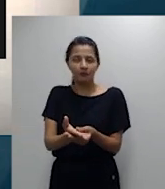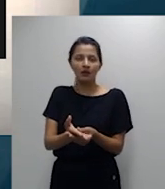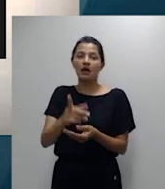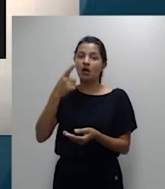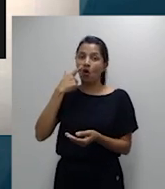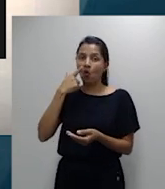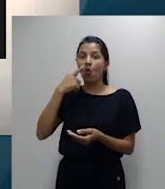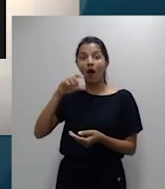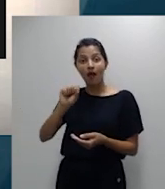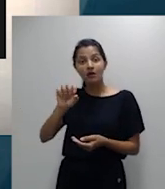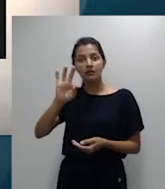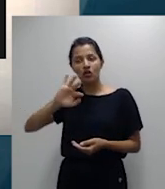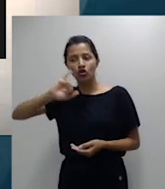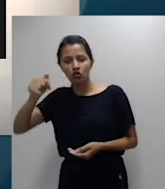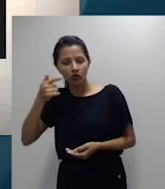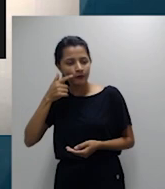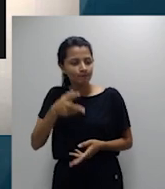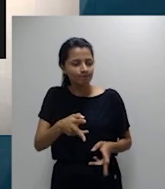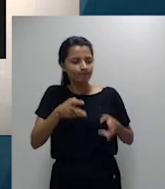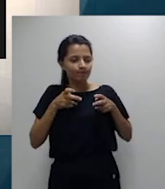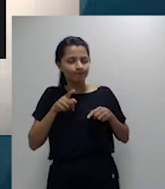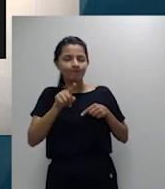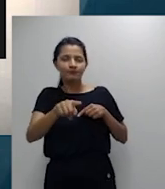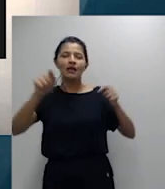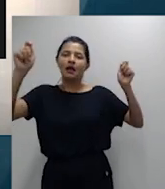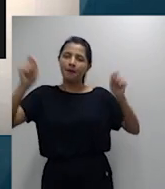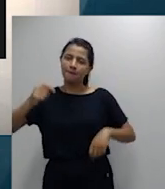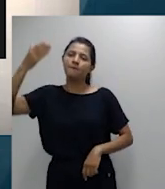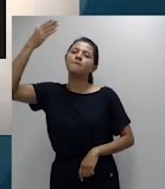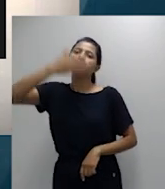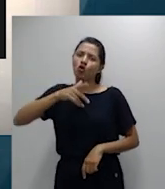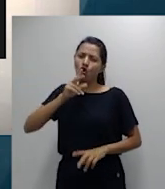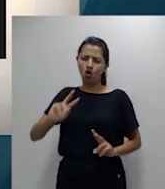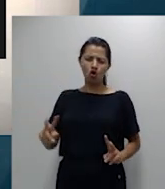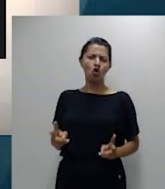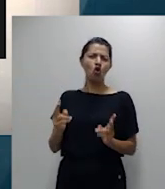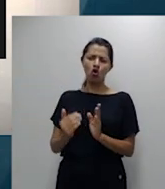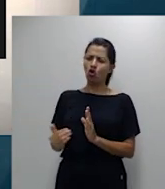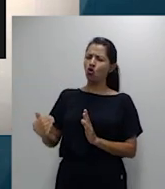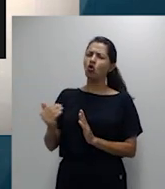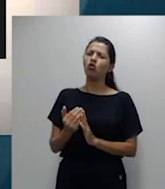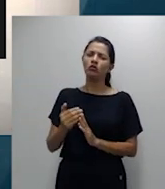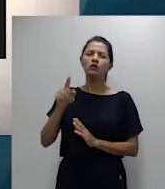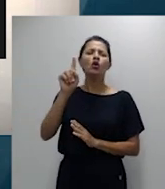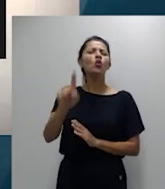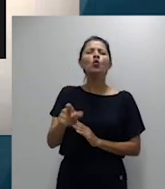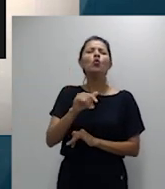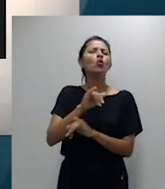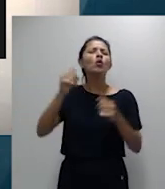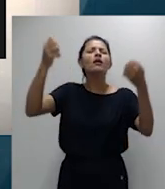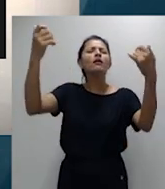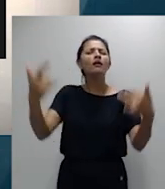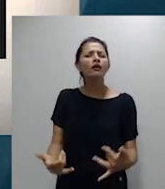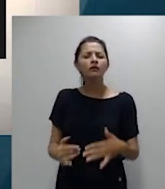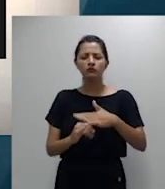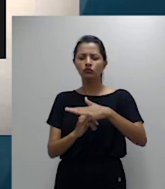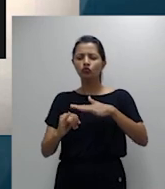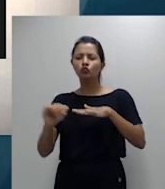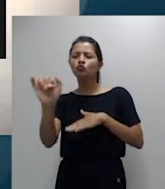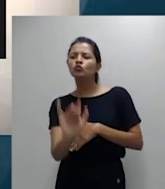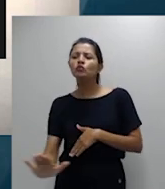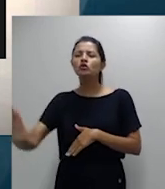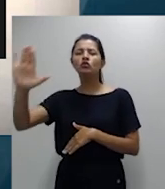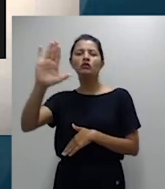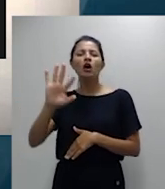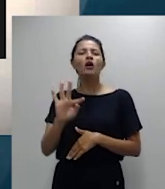conheceu do recurso a prova pode ser valorada o que que disse o Instituto Nacional de